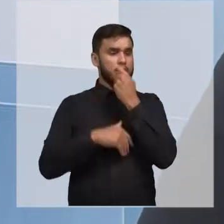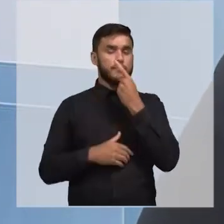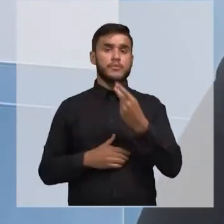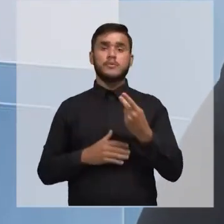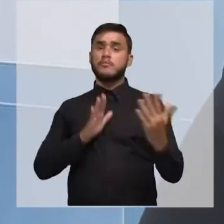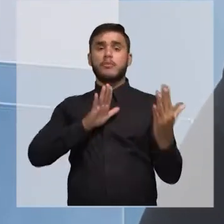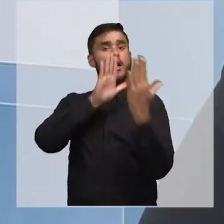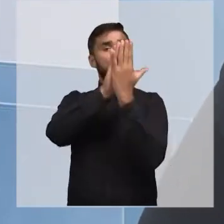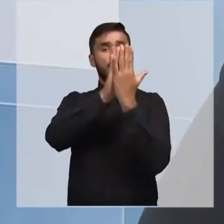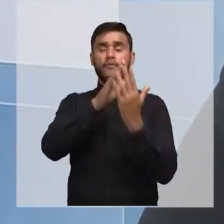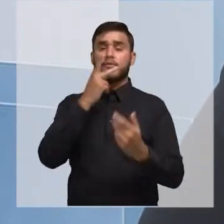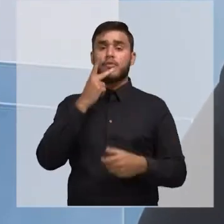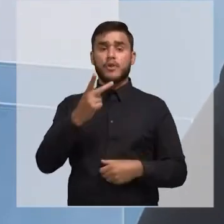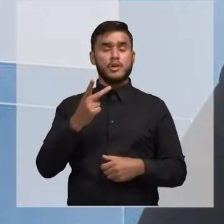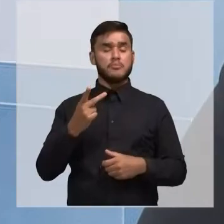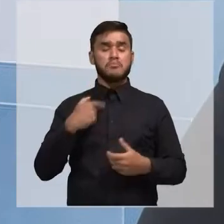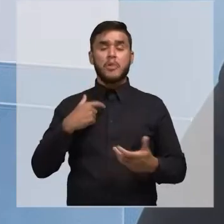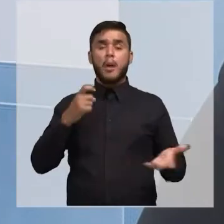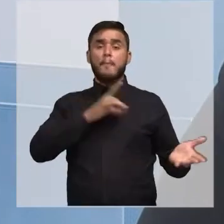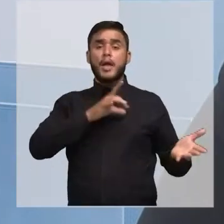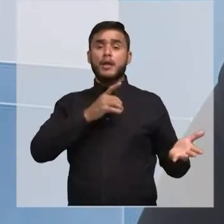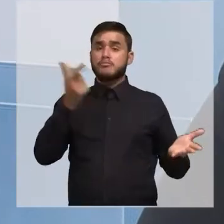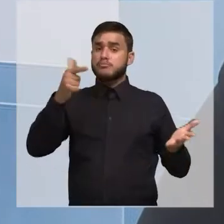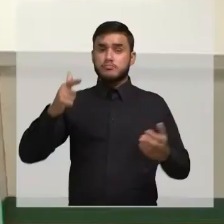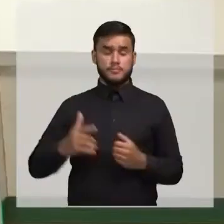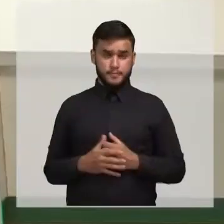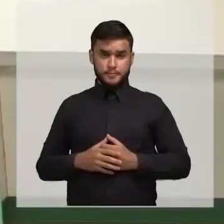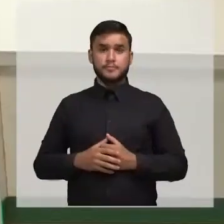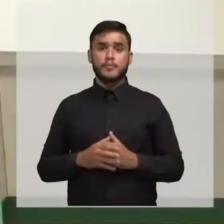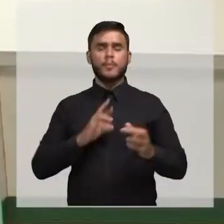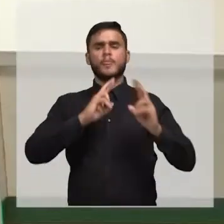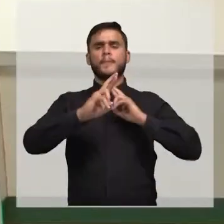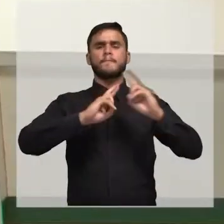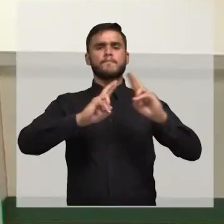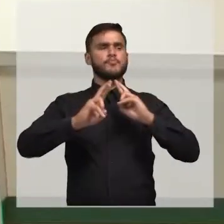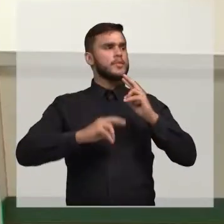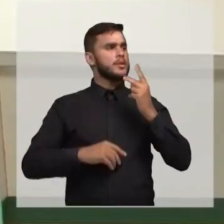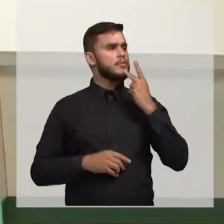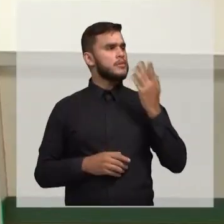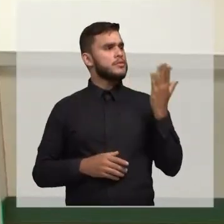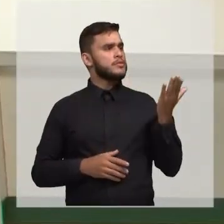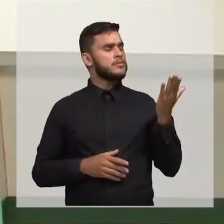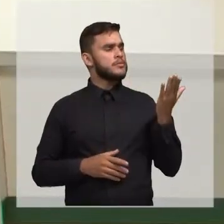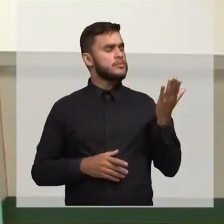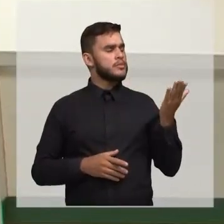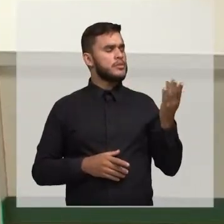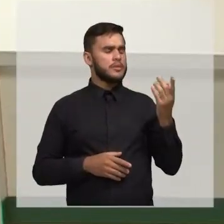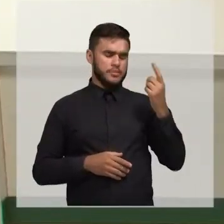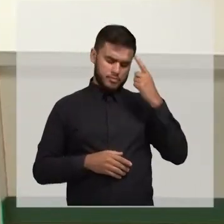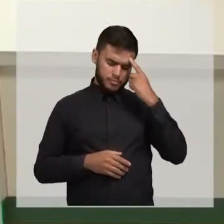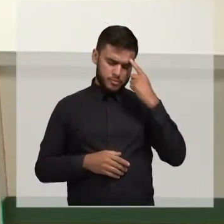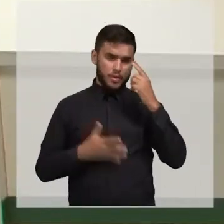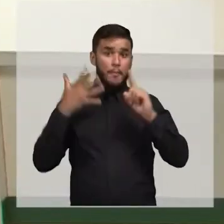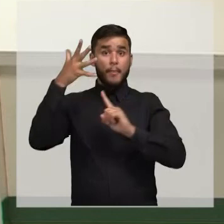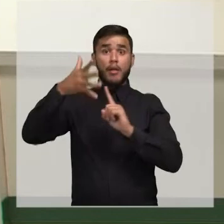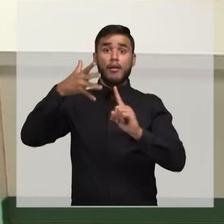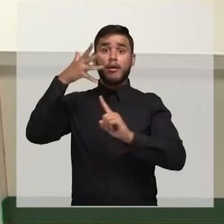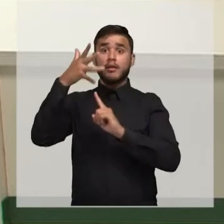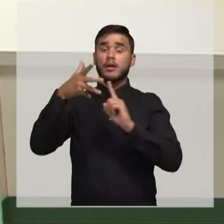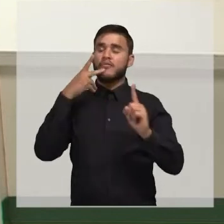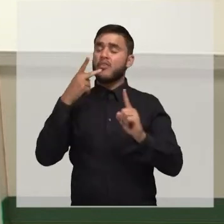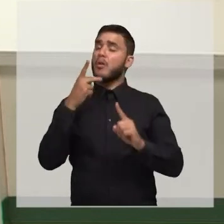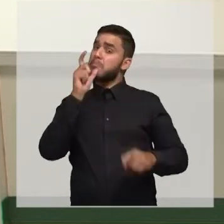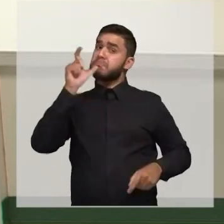foi numa entrevista. Numa entrevista não, foi durante uma palestra. Exatamente. Foi